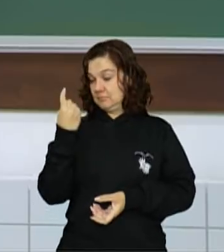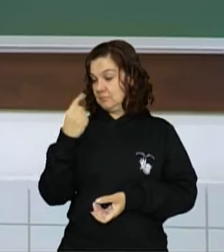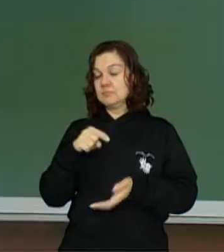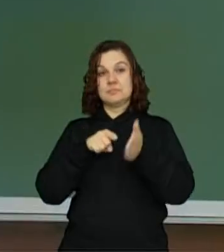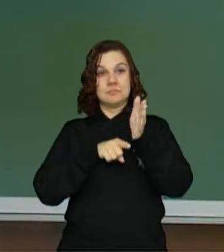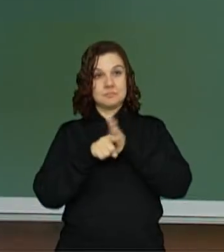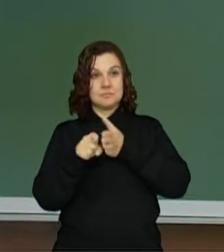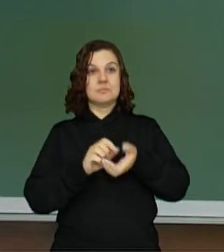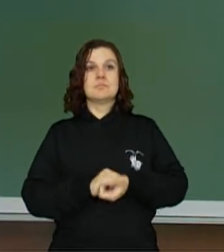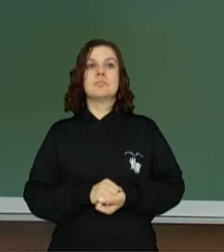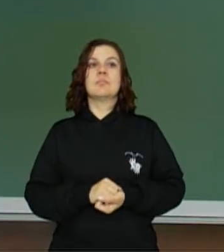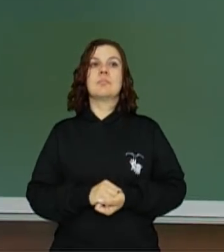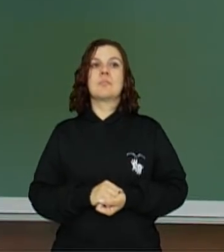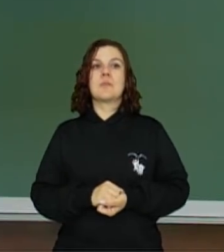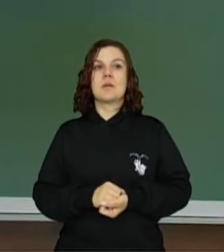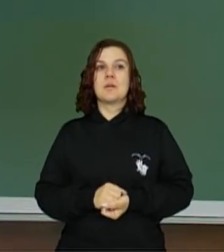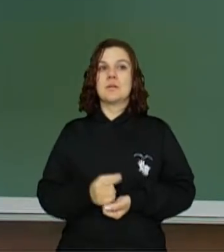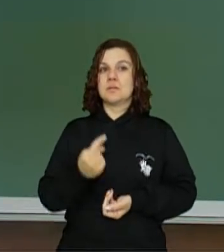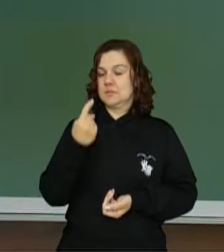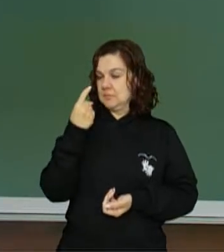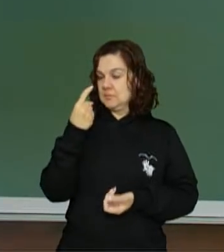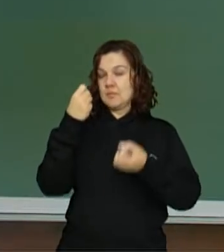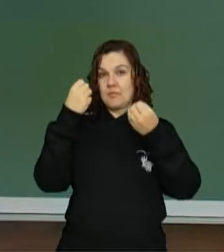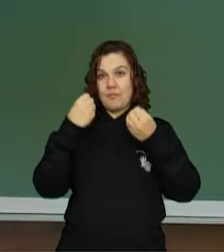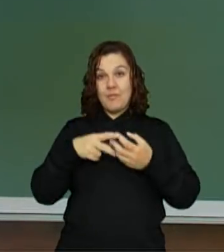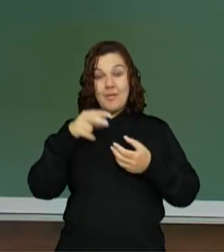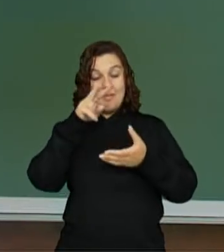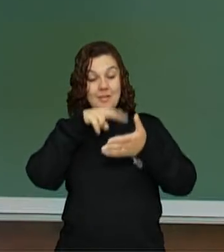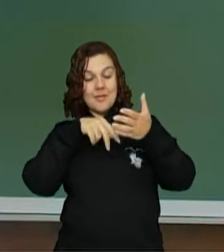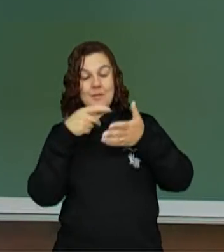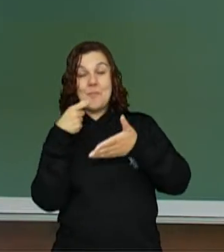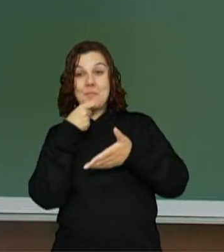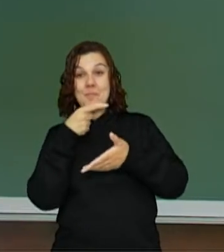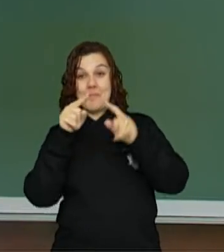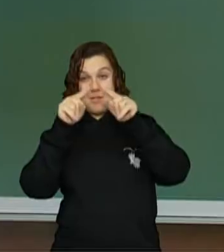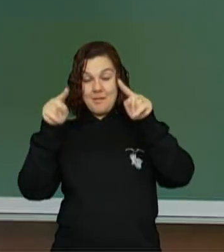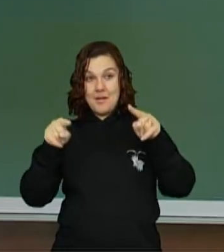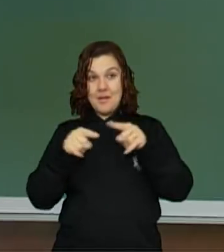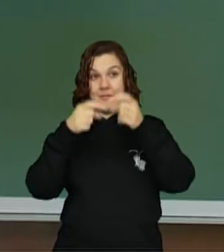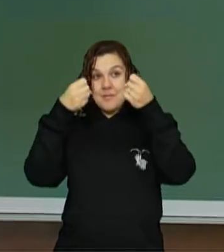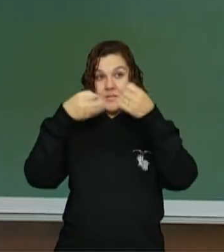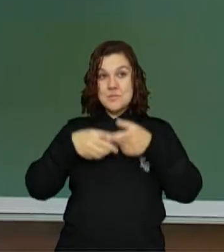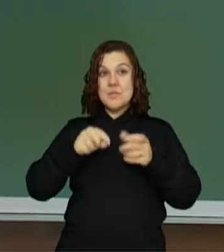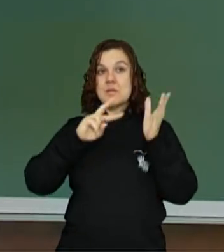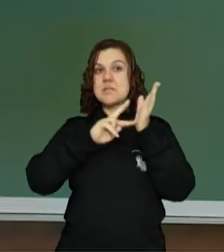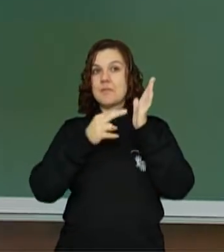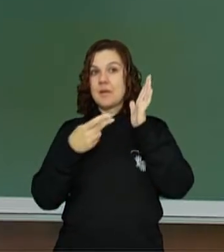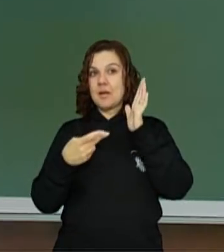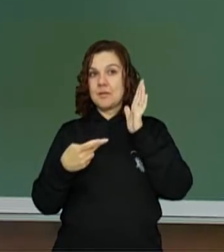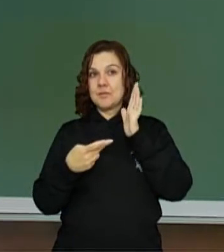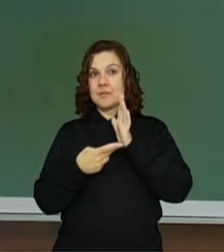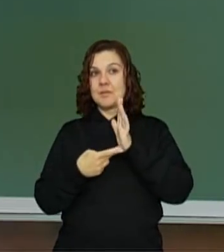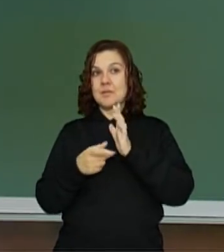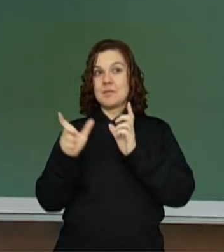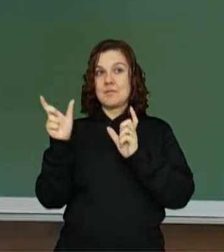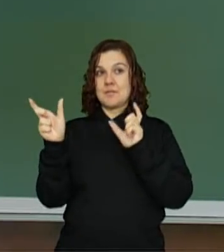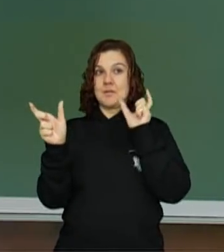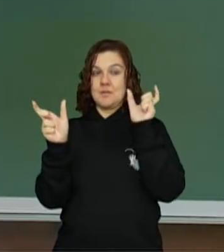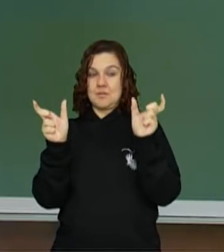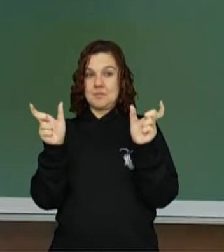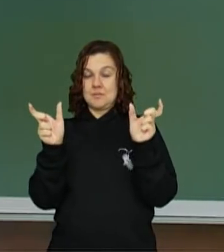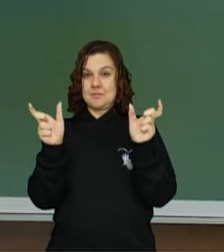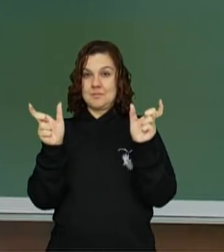Próxima questão. Faça a leitura da ilustração abaixo e a partir dela escreva o significado das